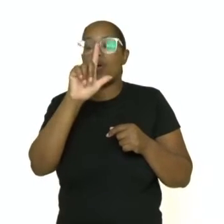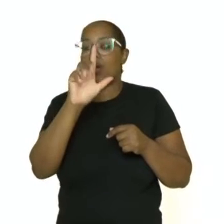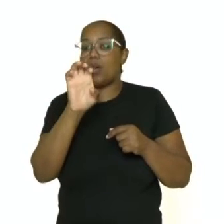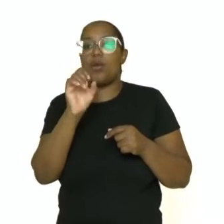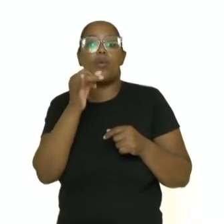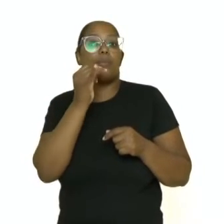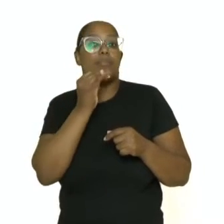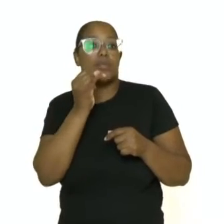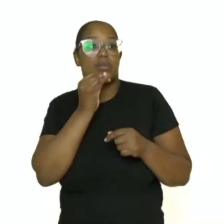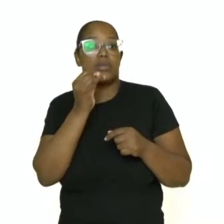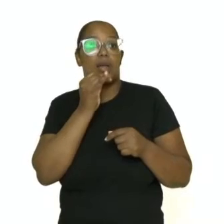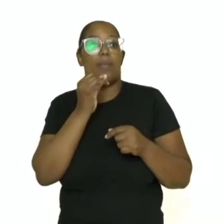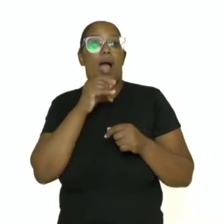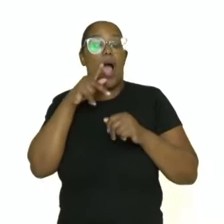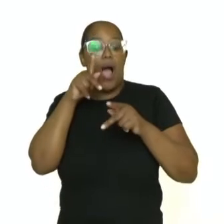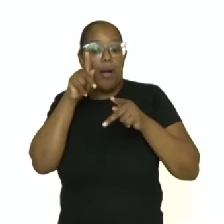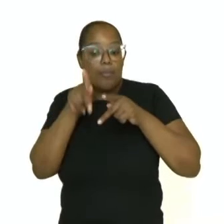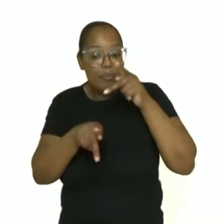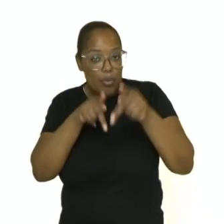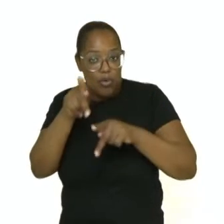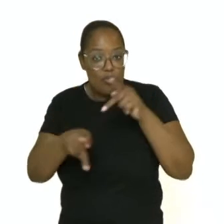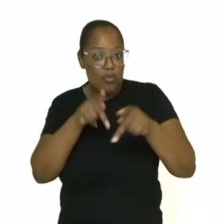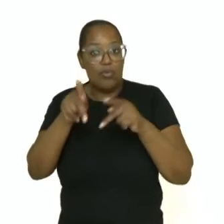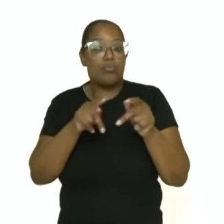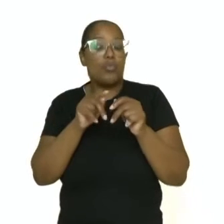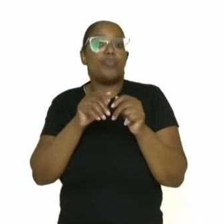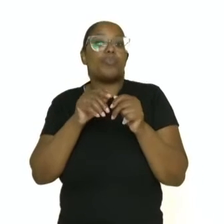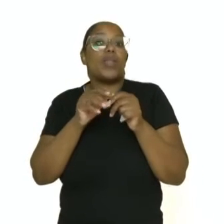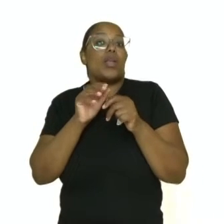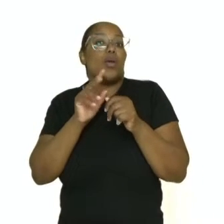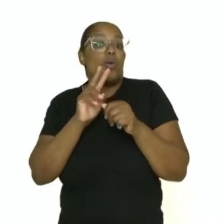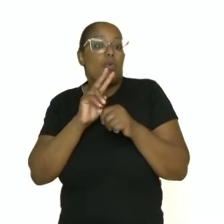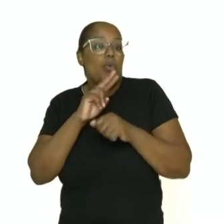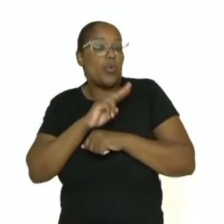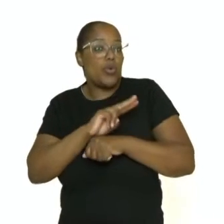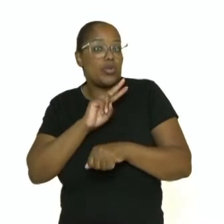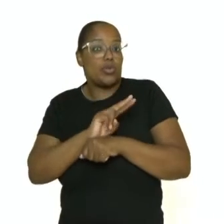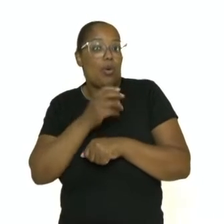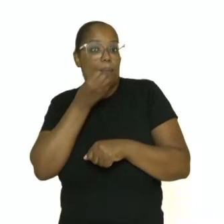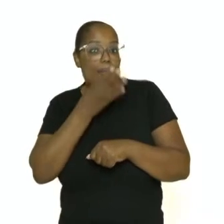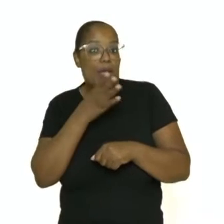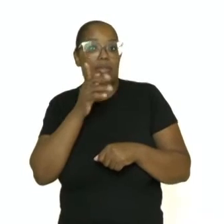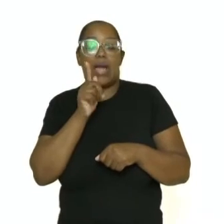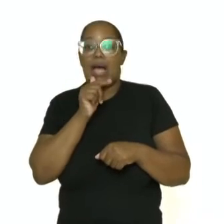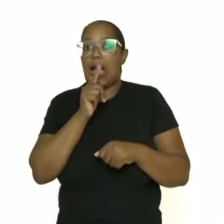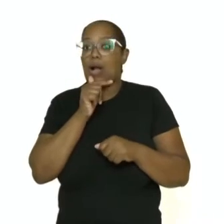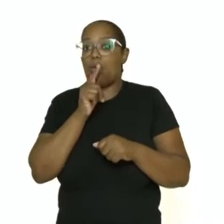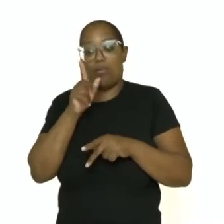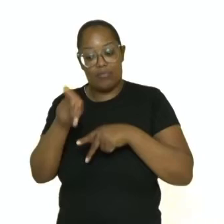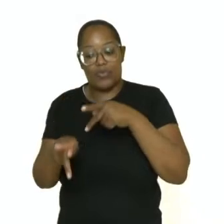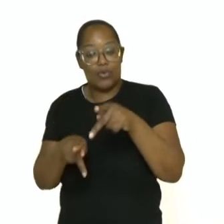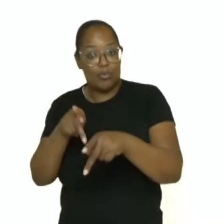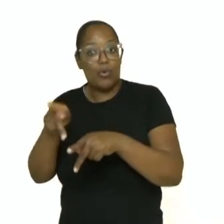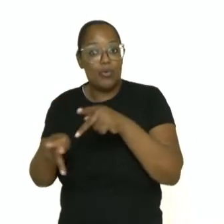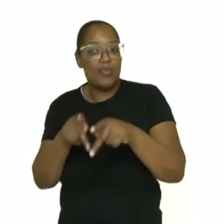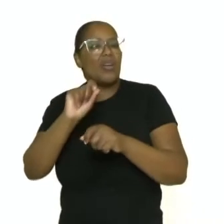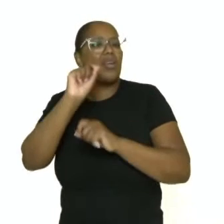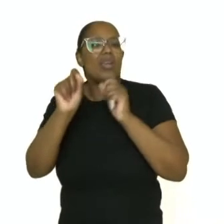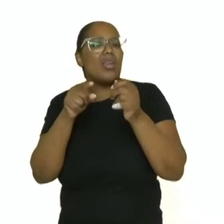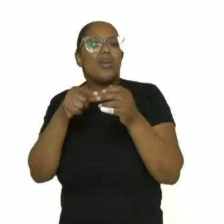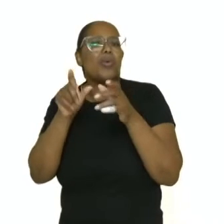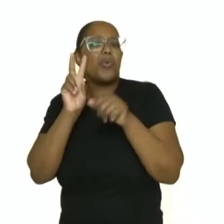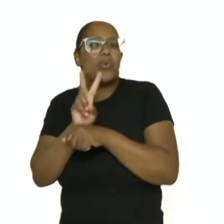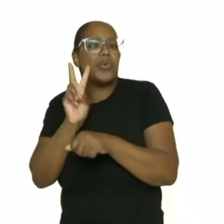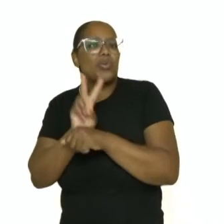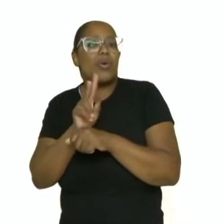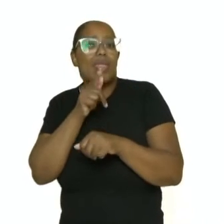A população economizou a água. Aí eu pergunto para vocês, quem economizou a água? A população. Então,